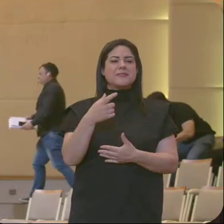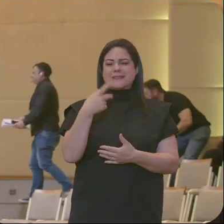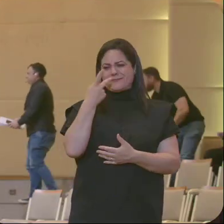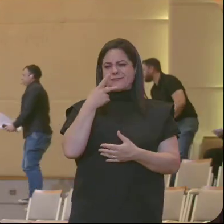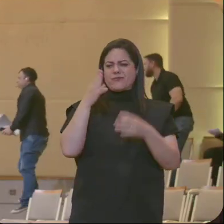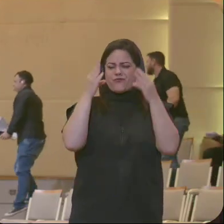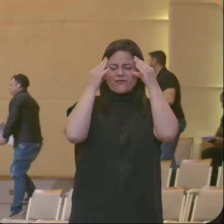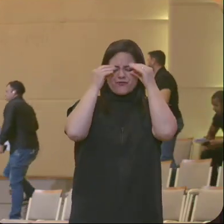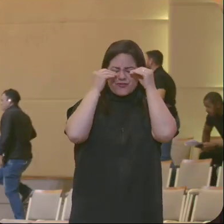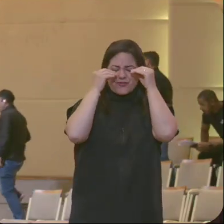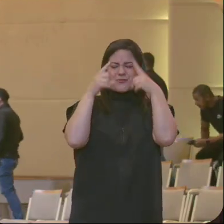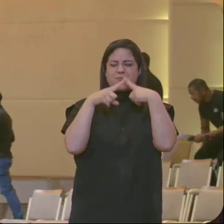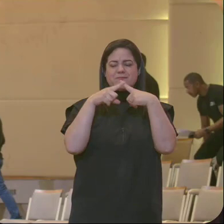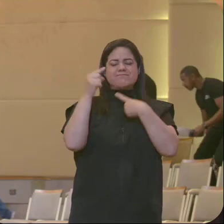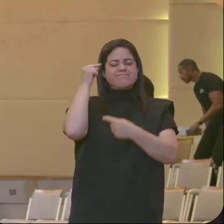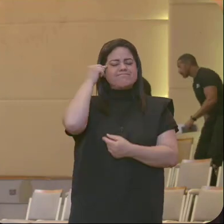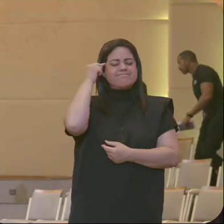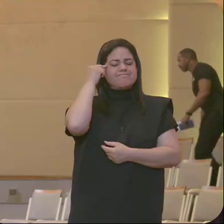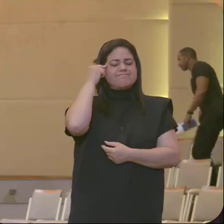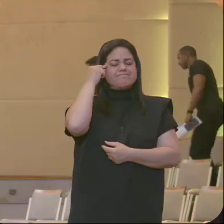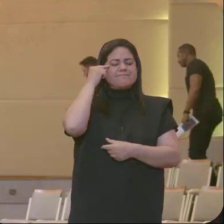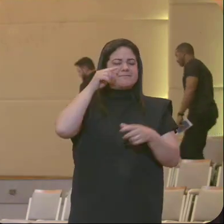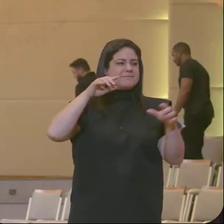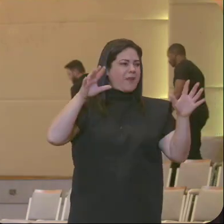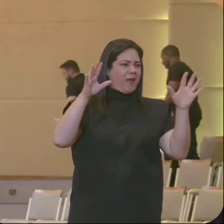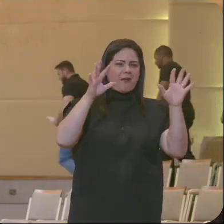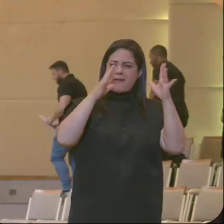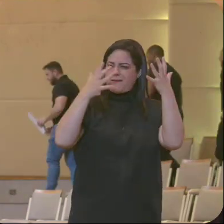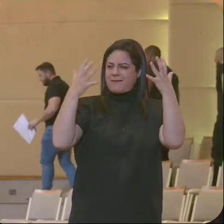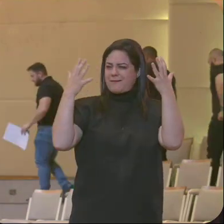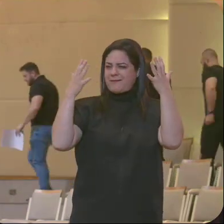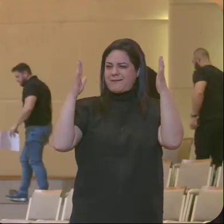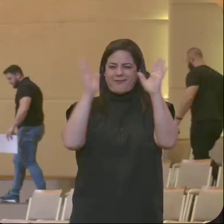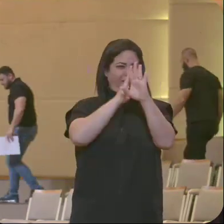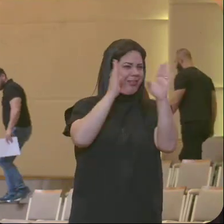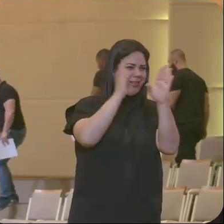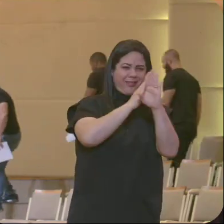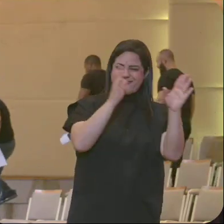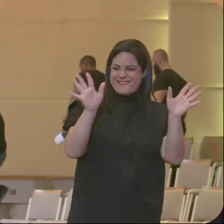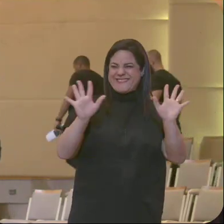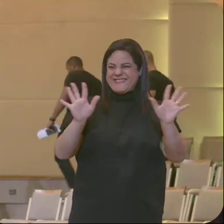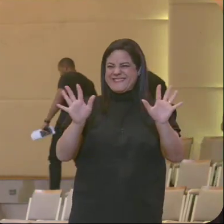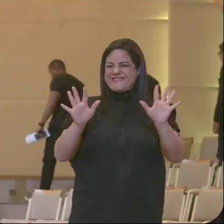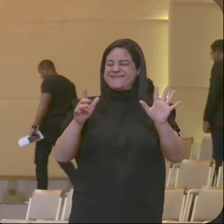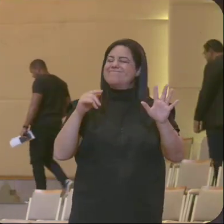olhos, você não consegue ver mais ninguém a não ser você